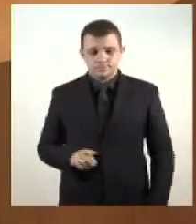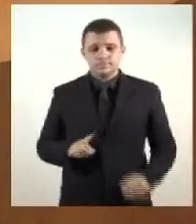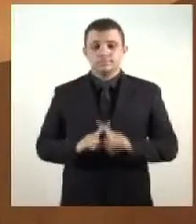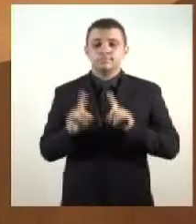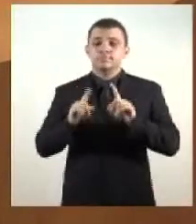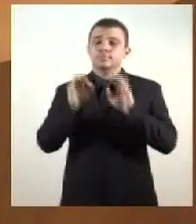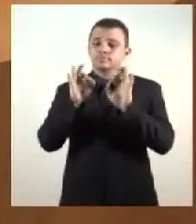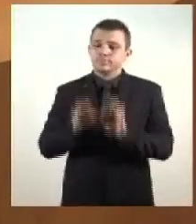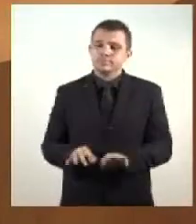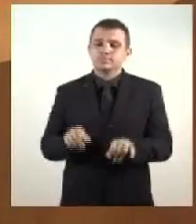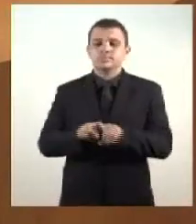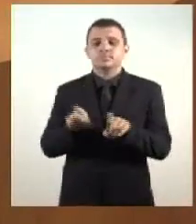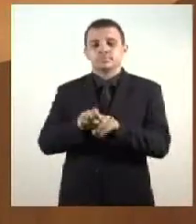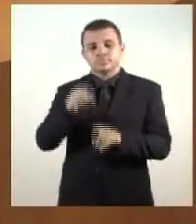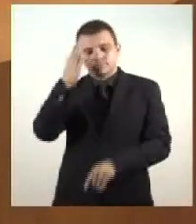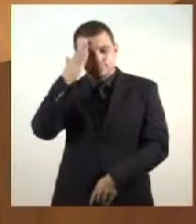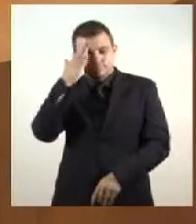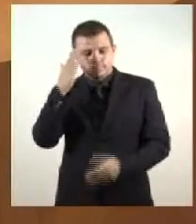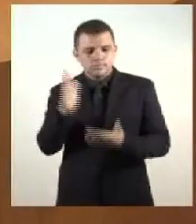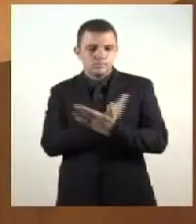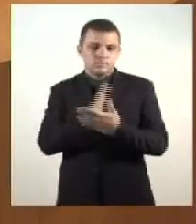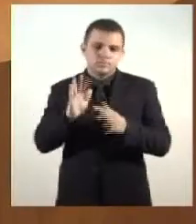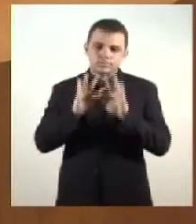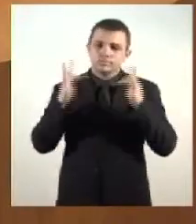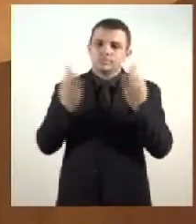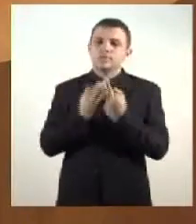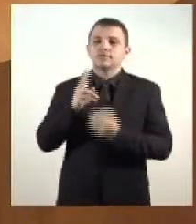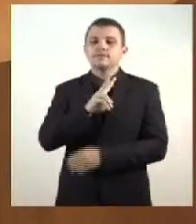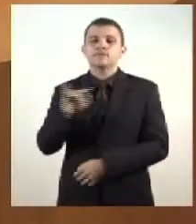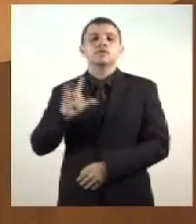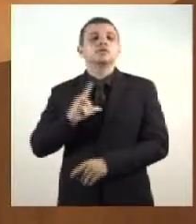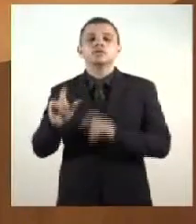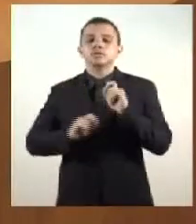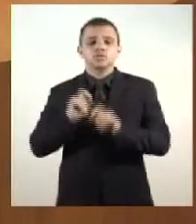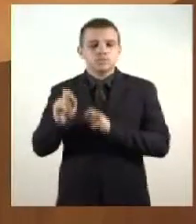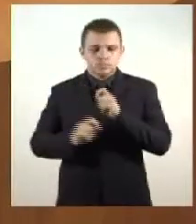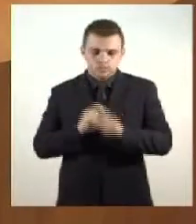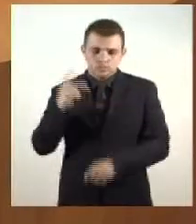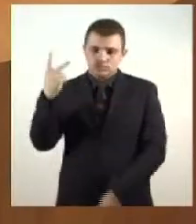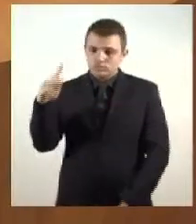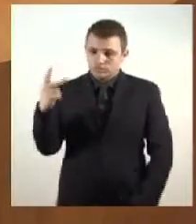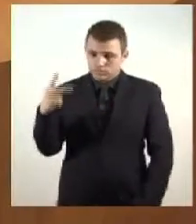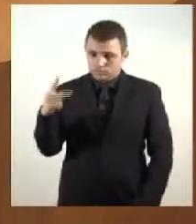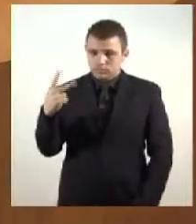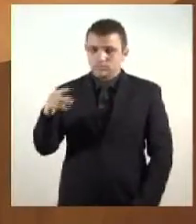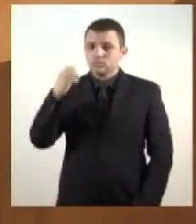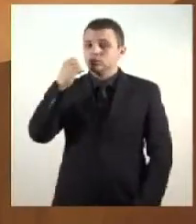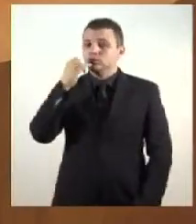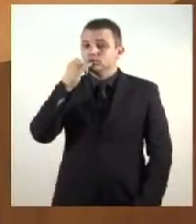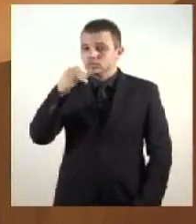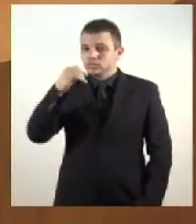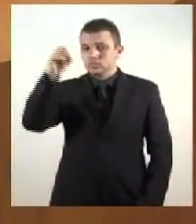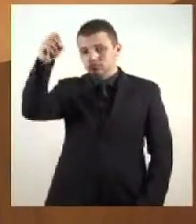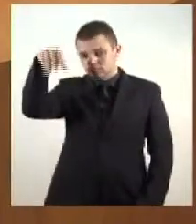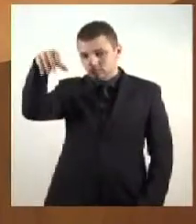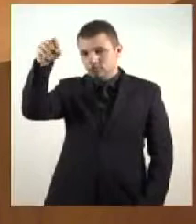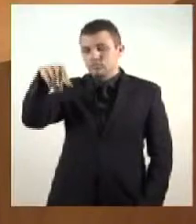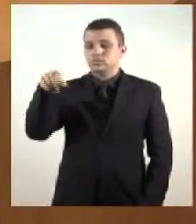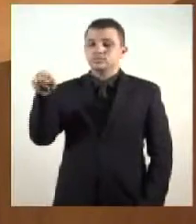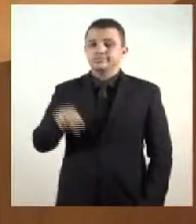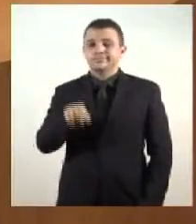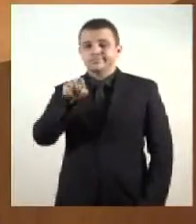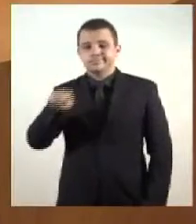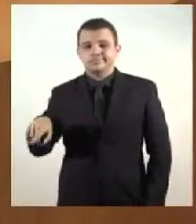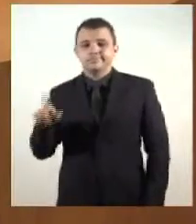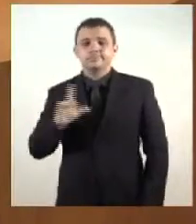que boa parte dessas famílias vão ter agora o cancelamento da energia elétrica em suas residências, vão